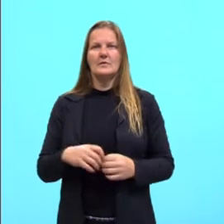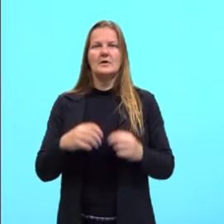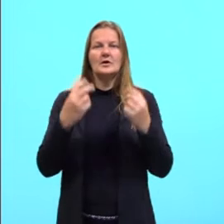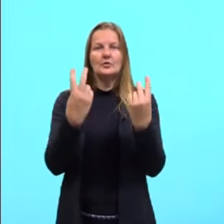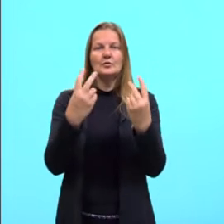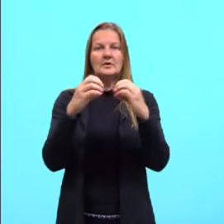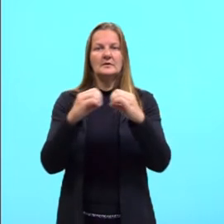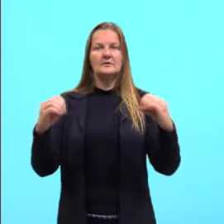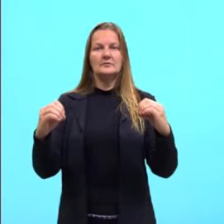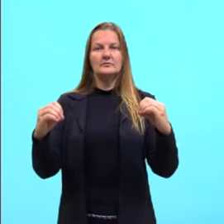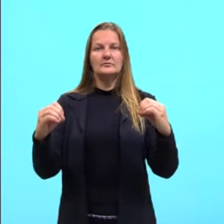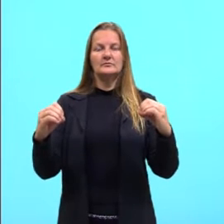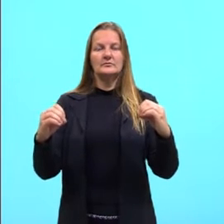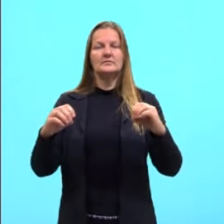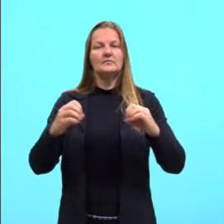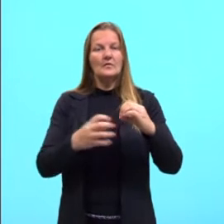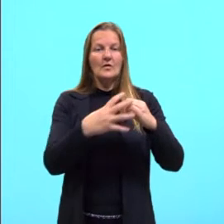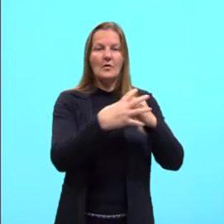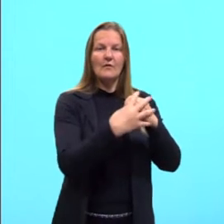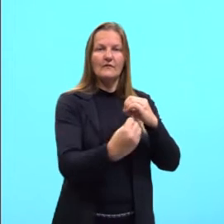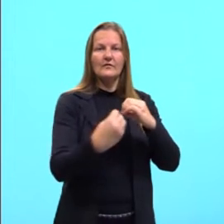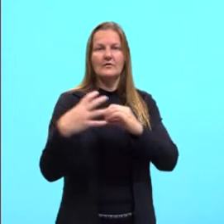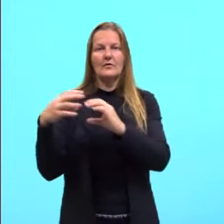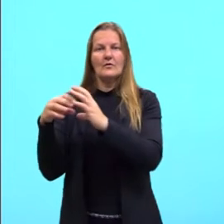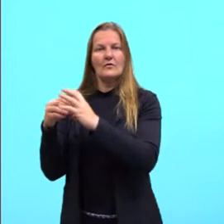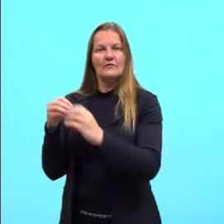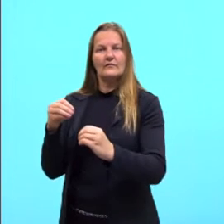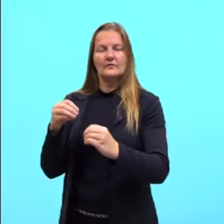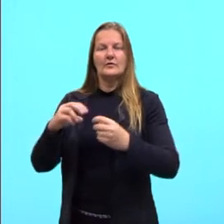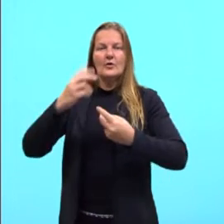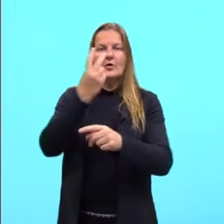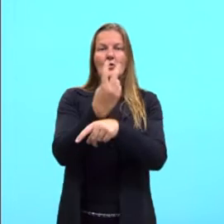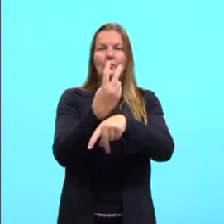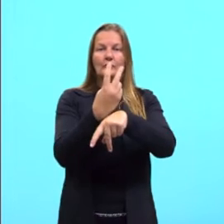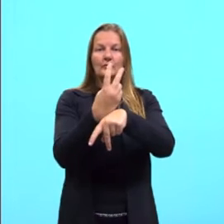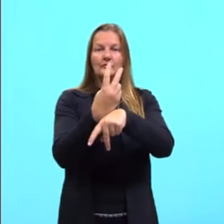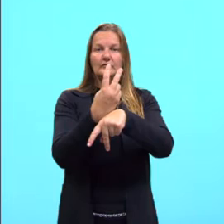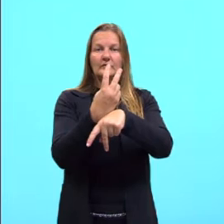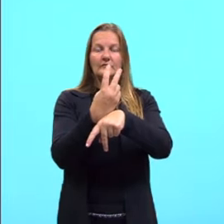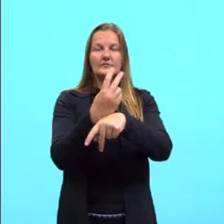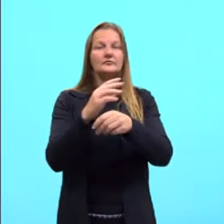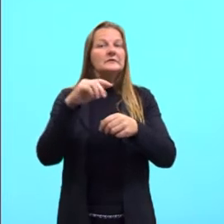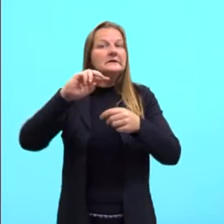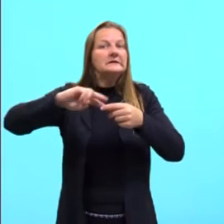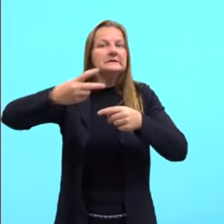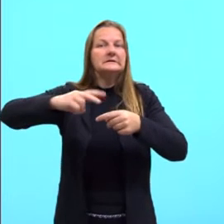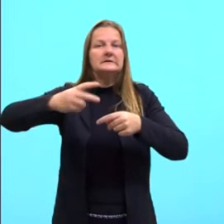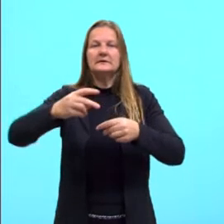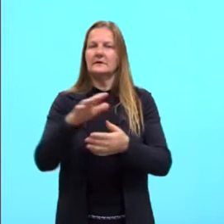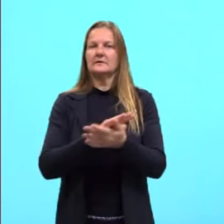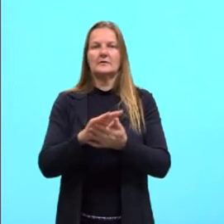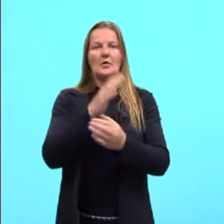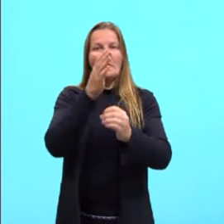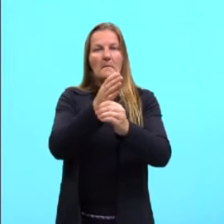duas células-filhas aí os cromossomos eles não se replicam antes da meiose 2 tá